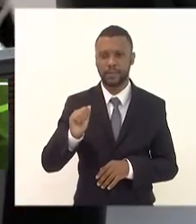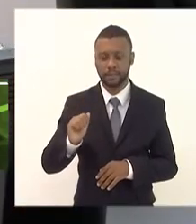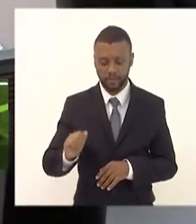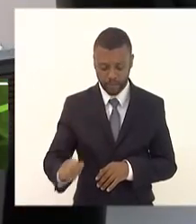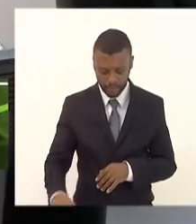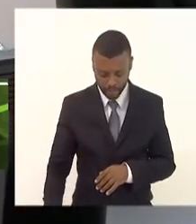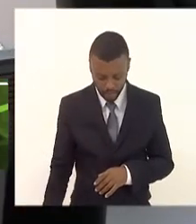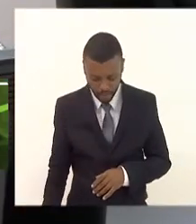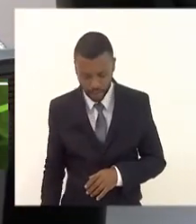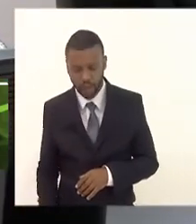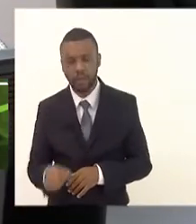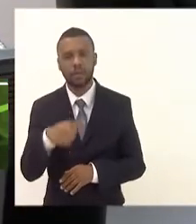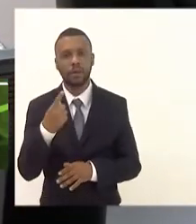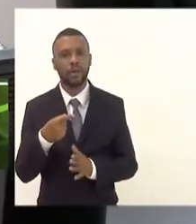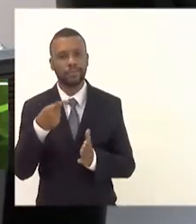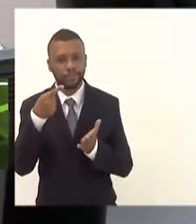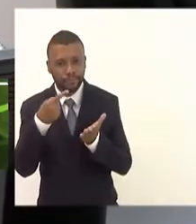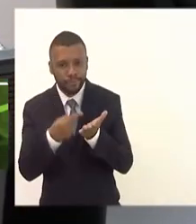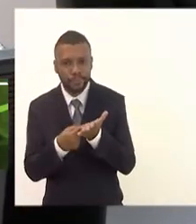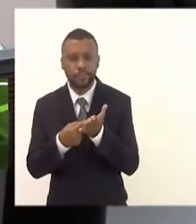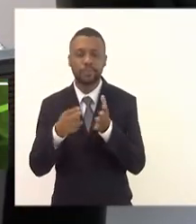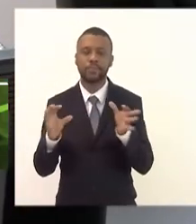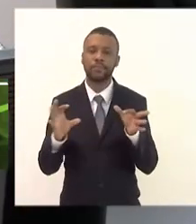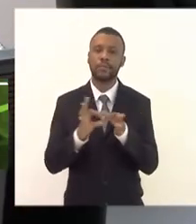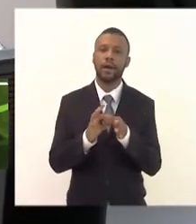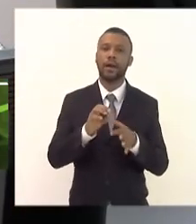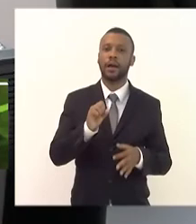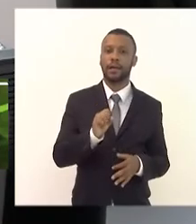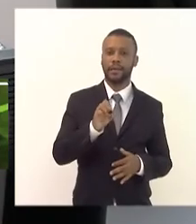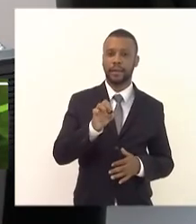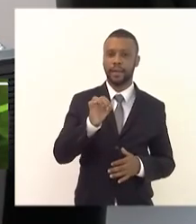Quando a gente fez audiência com a CEINFRA,